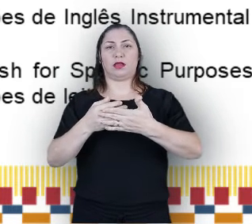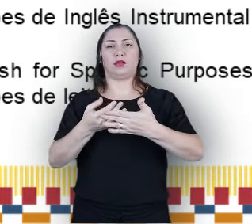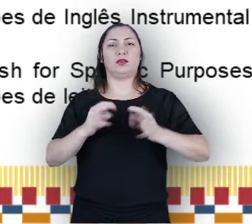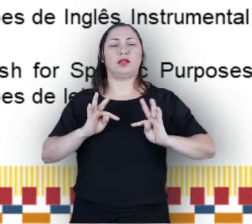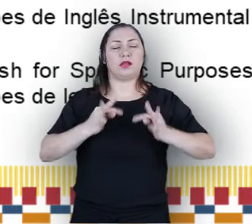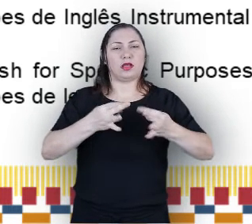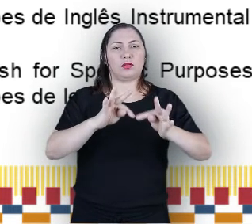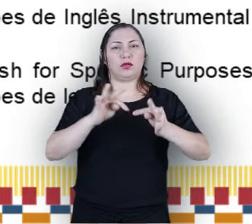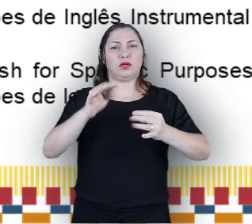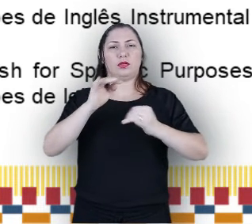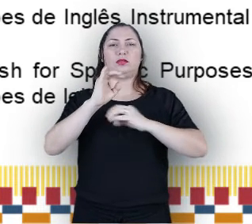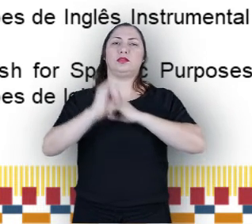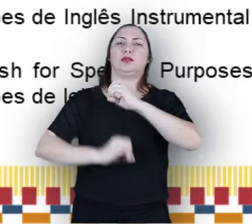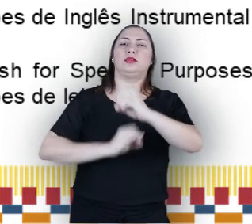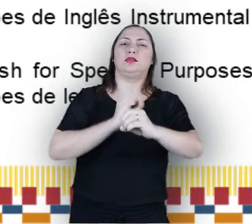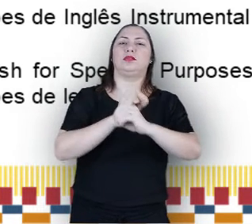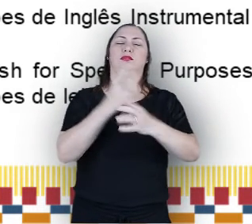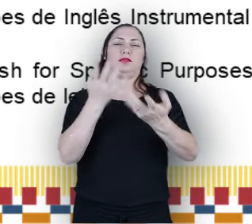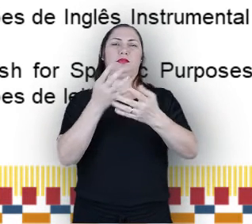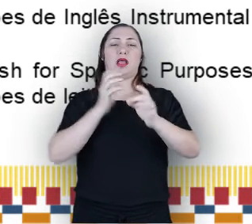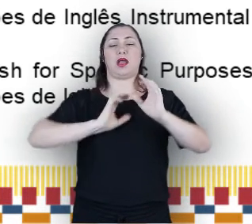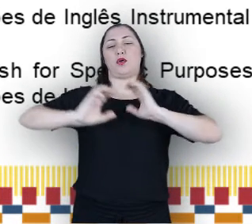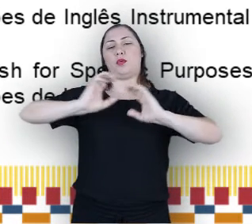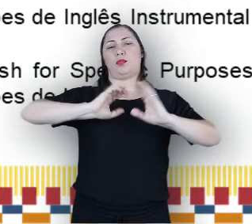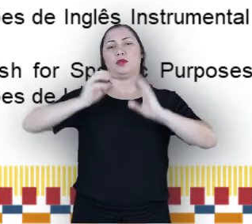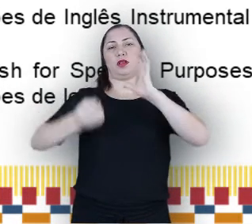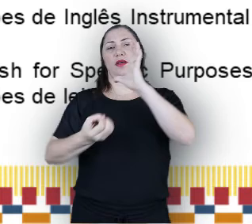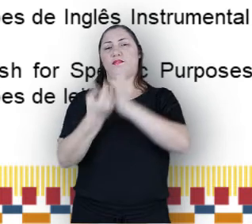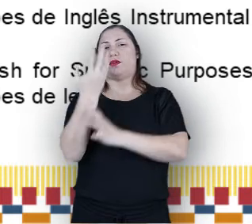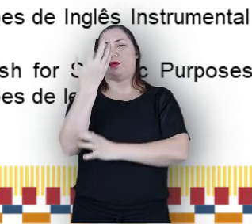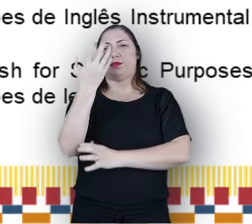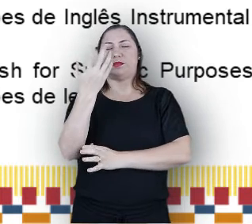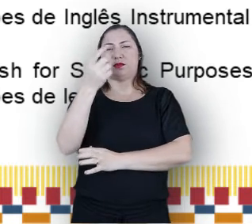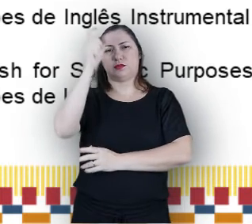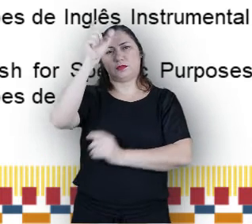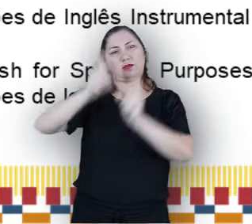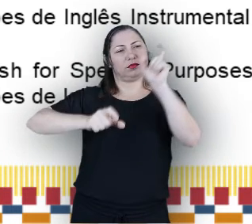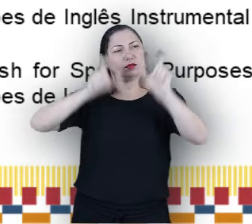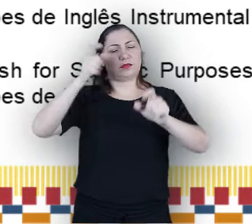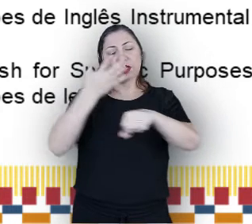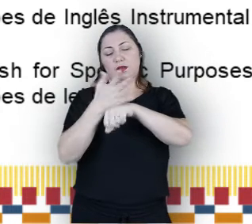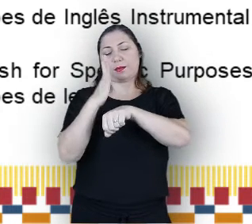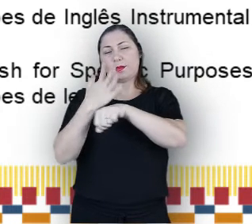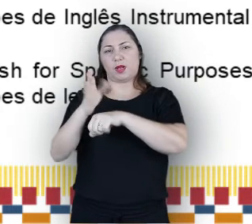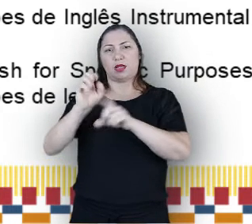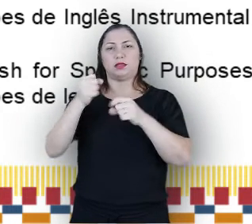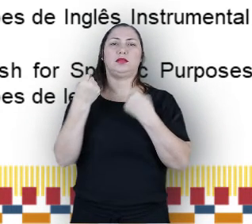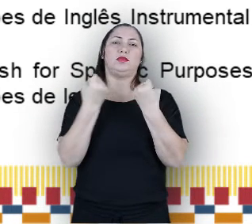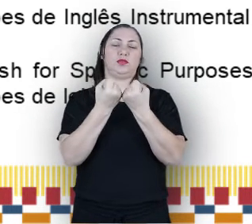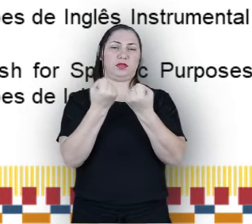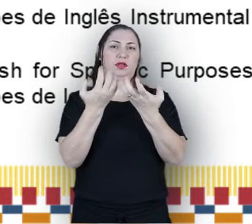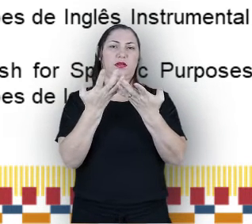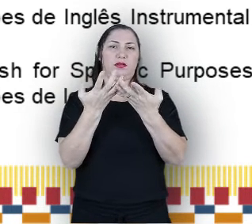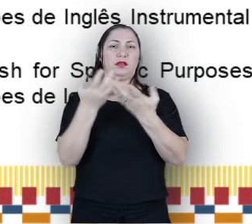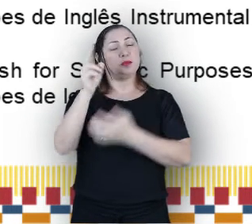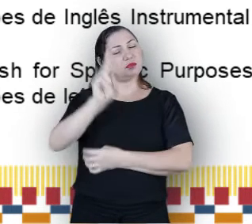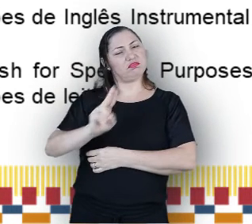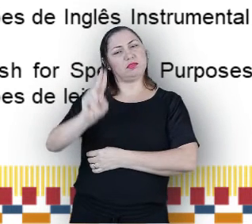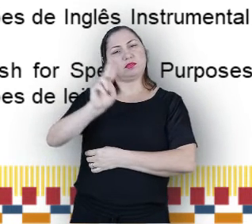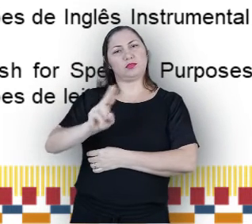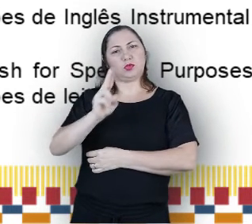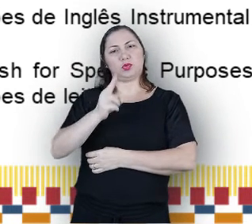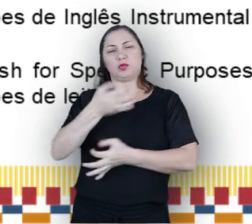dessa mídia em práticas de seleção, compreensão e produção de discursos em ambientes digital. Então,